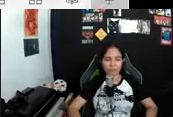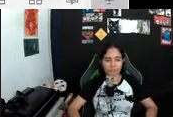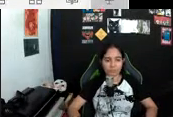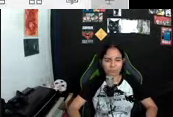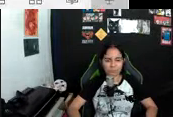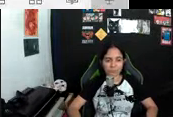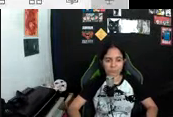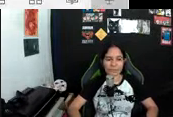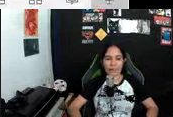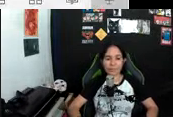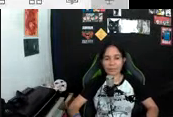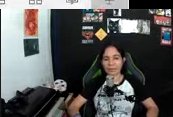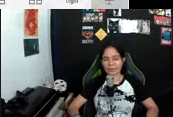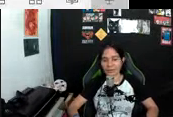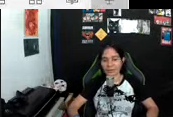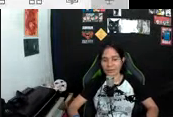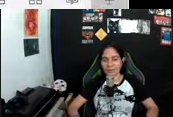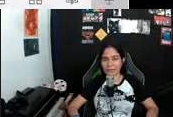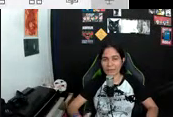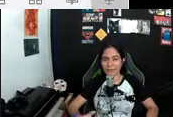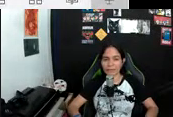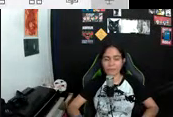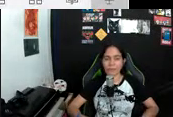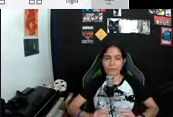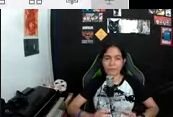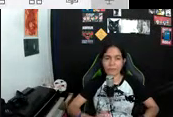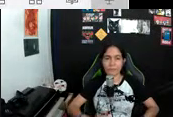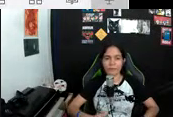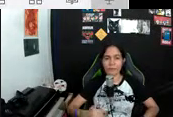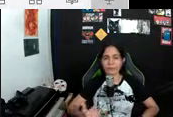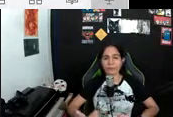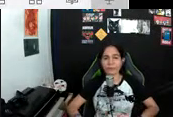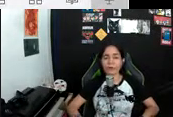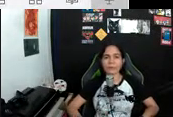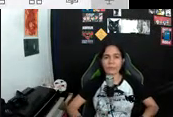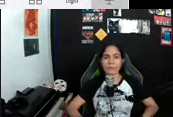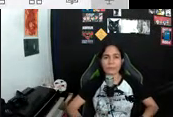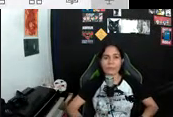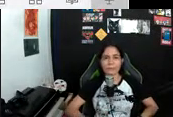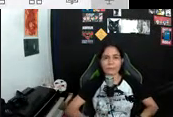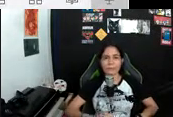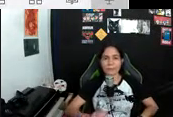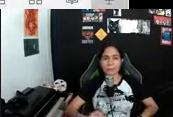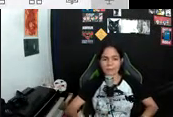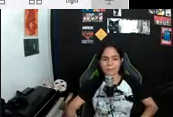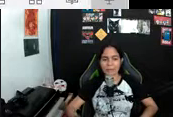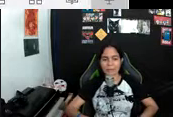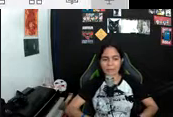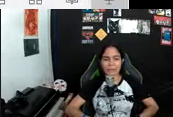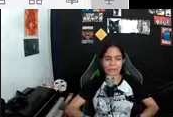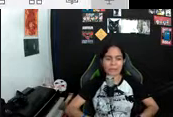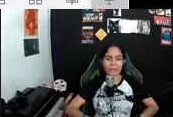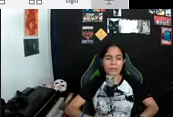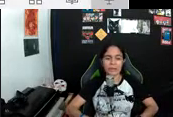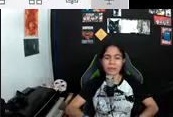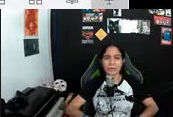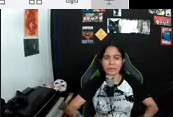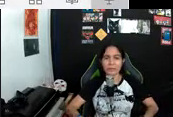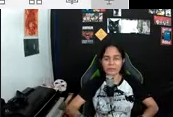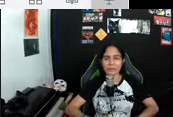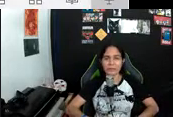perdendo o diploma. Da aplicação das penalidades, então saber qual foi a infração, qual a penalidade e aplicar a